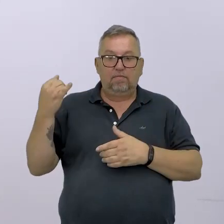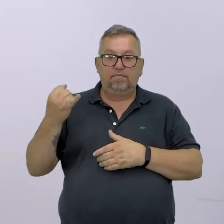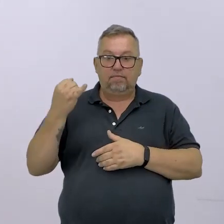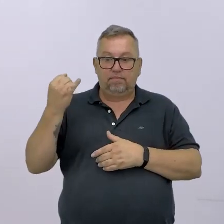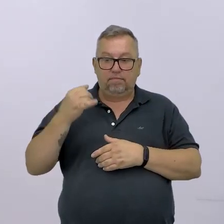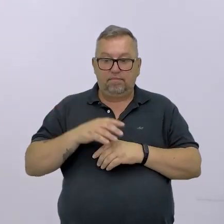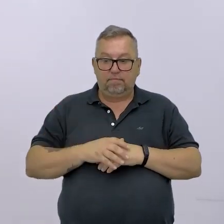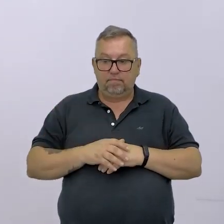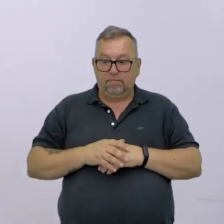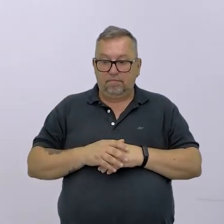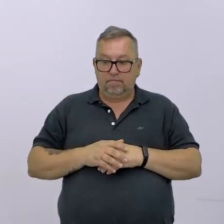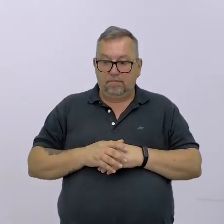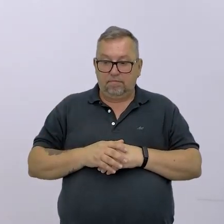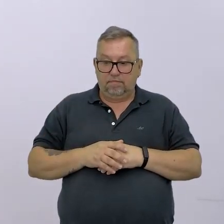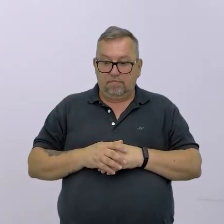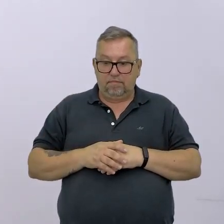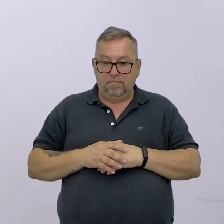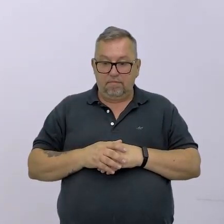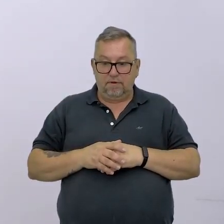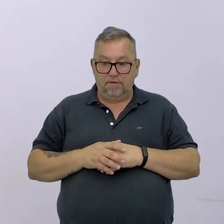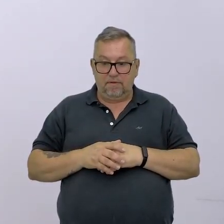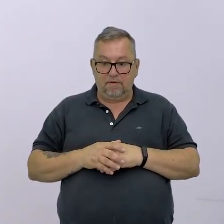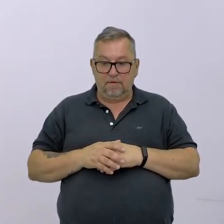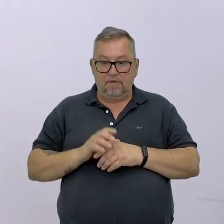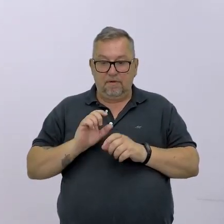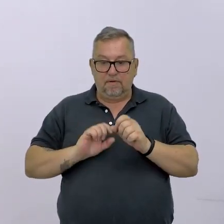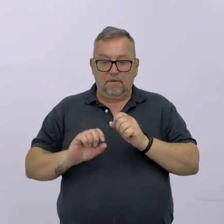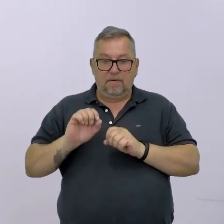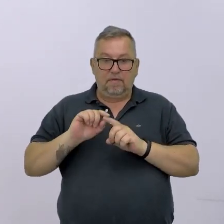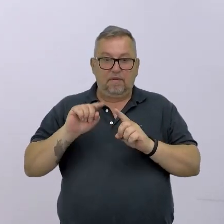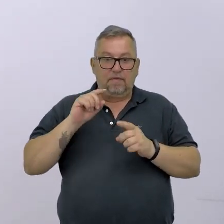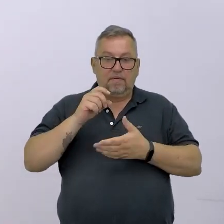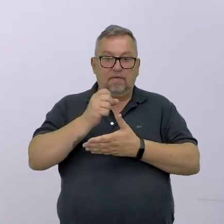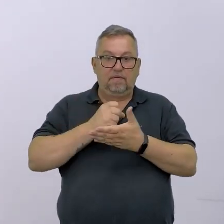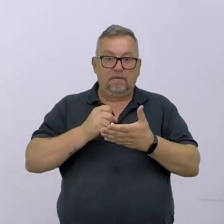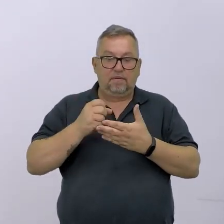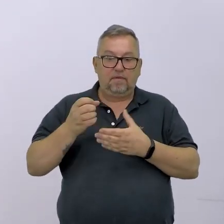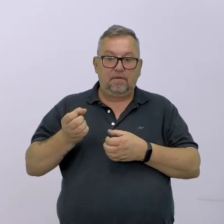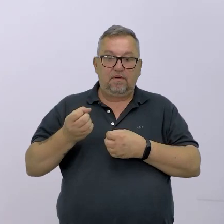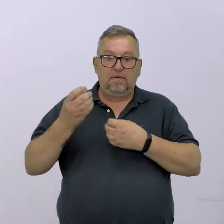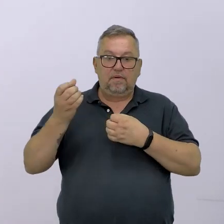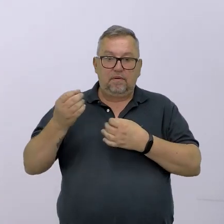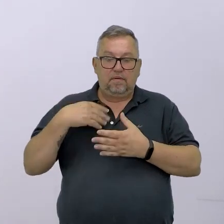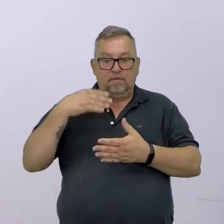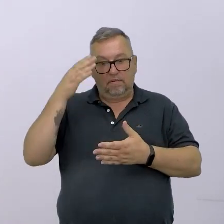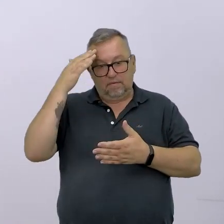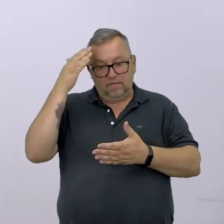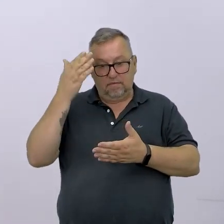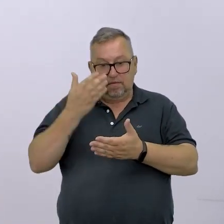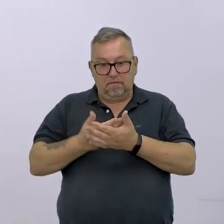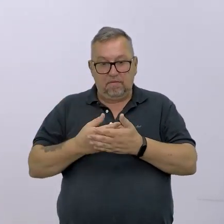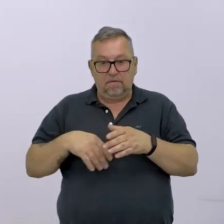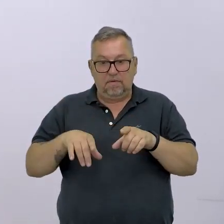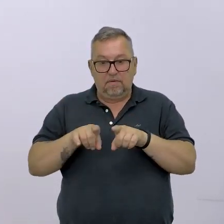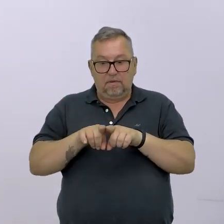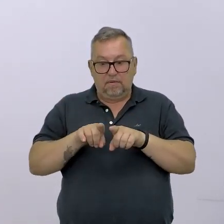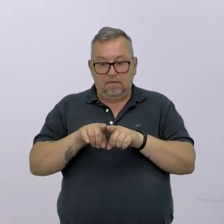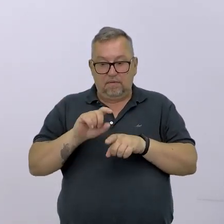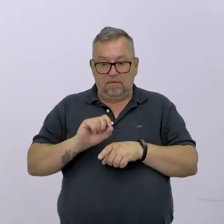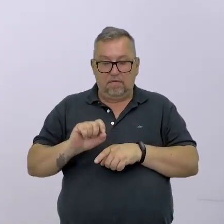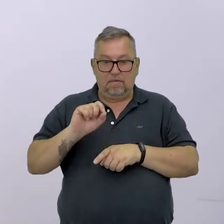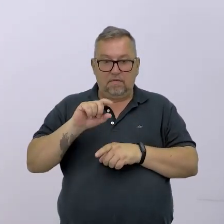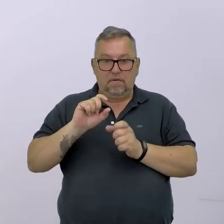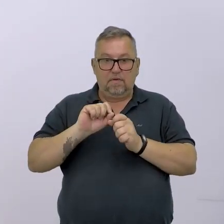importante. O filósofo ele precisa se basear em dados que são confiáveis e quem faz isso